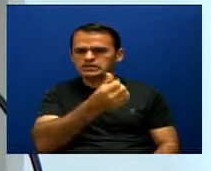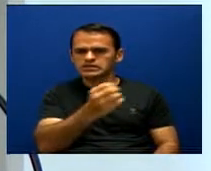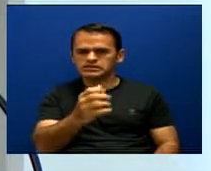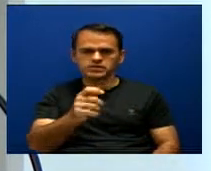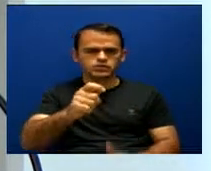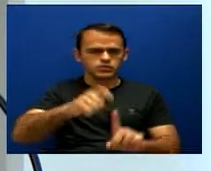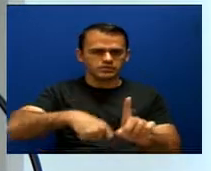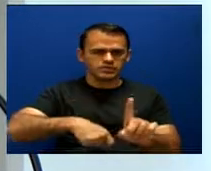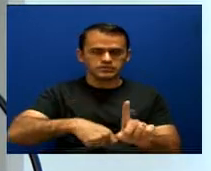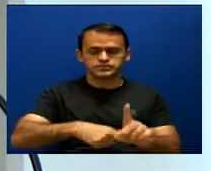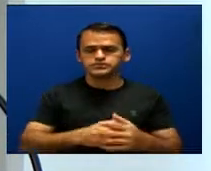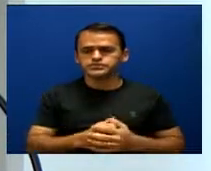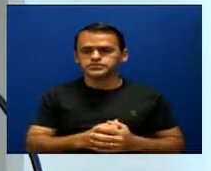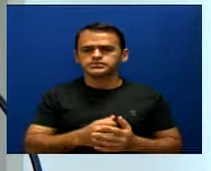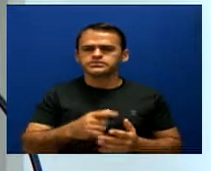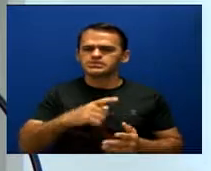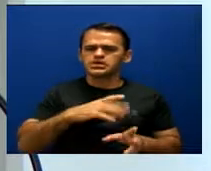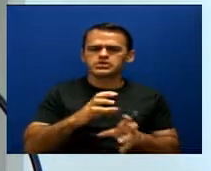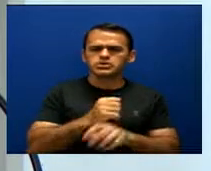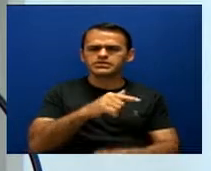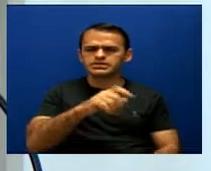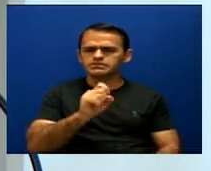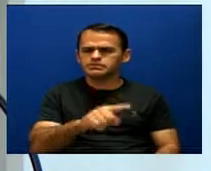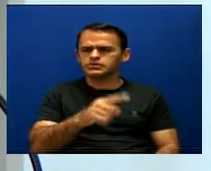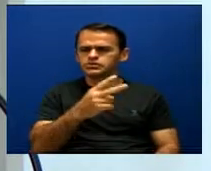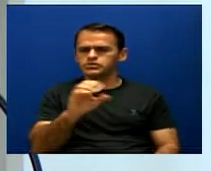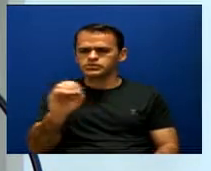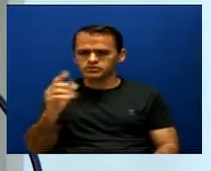mês. Fazemos um total de